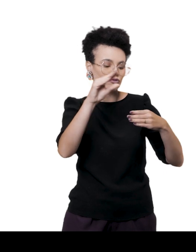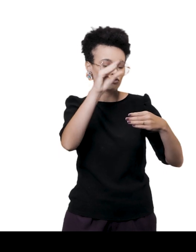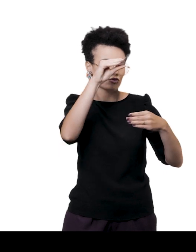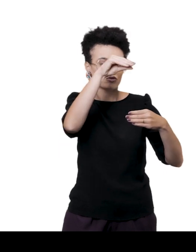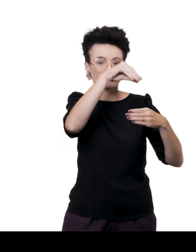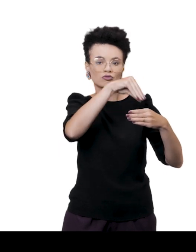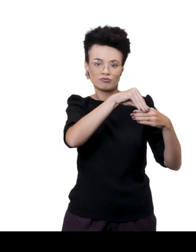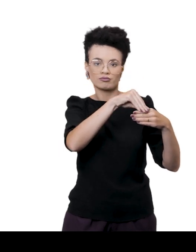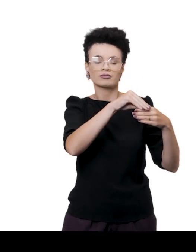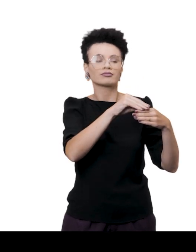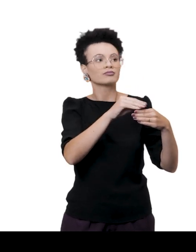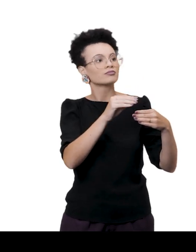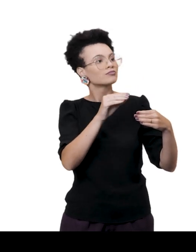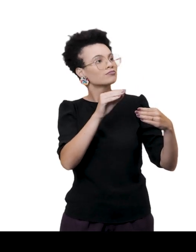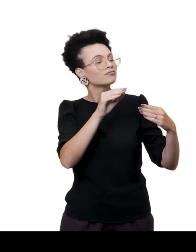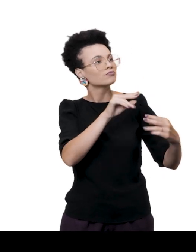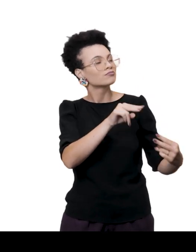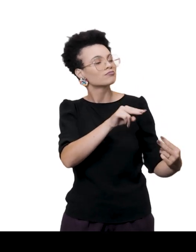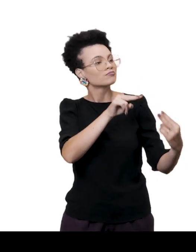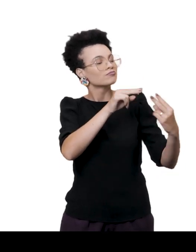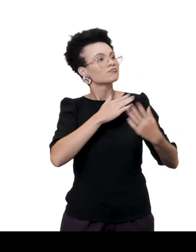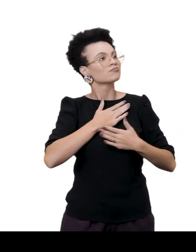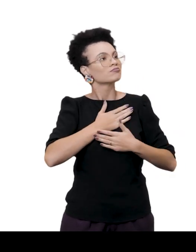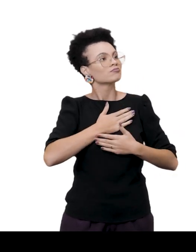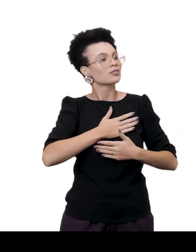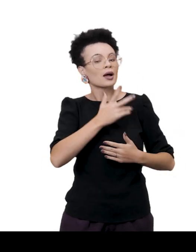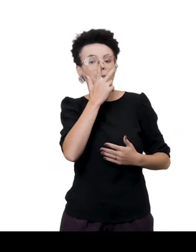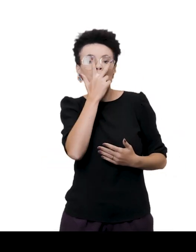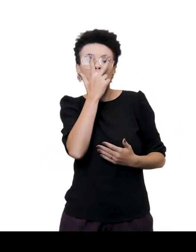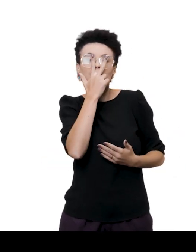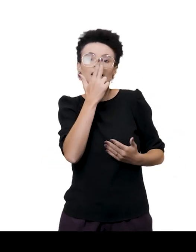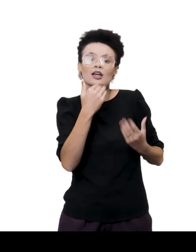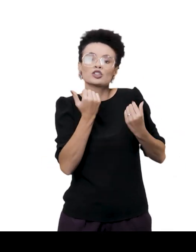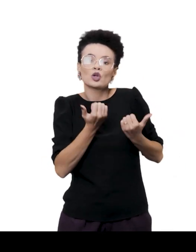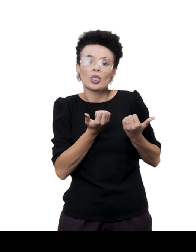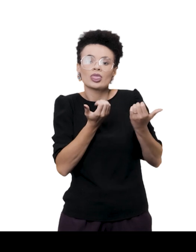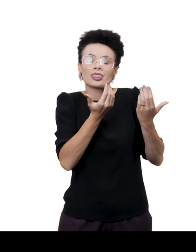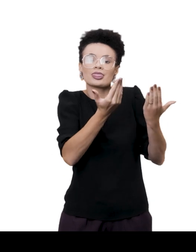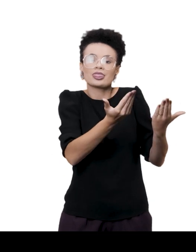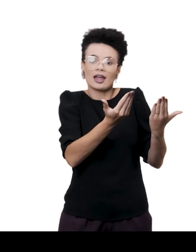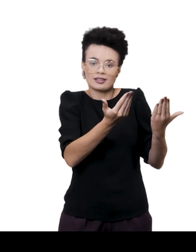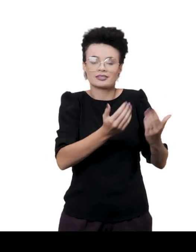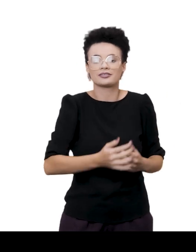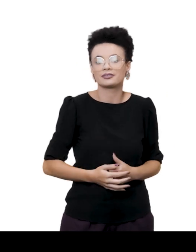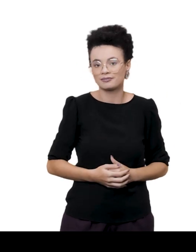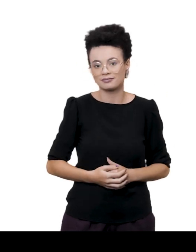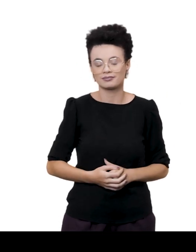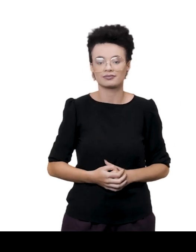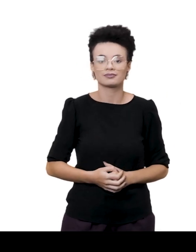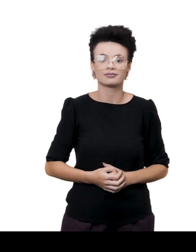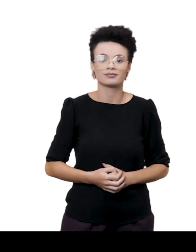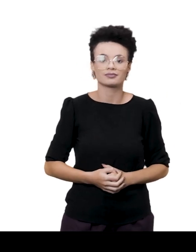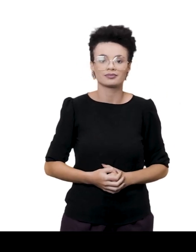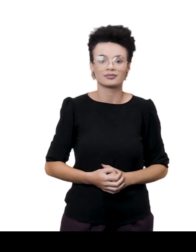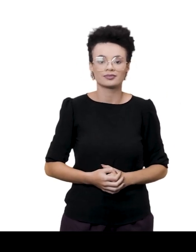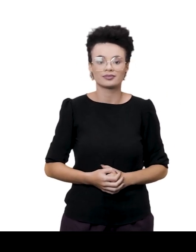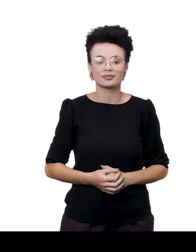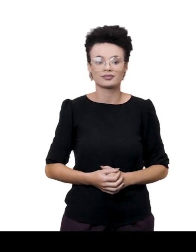branco, que pousa sobre o peixe. O gesto é calmo e frontal, como uma oferenda